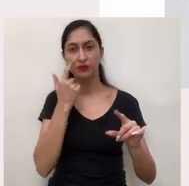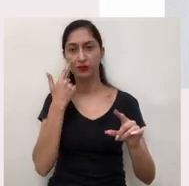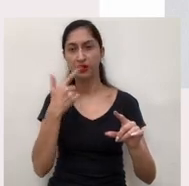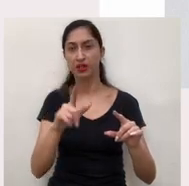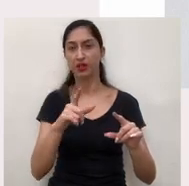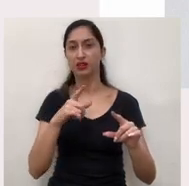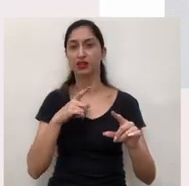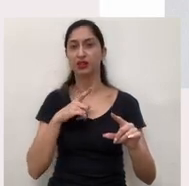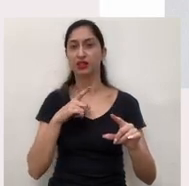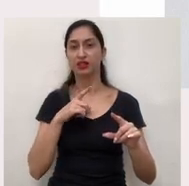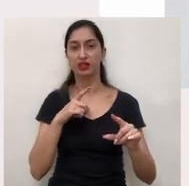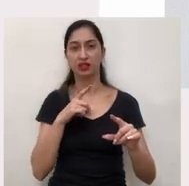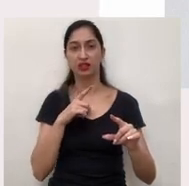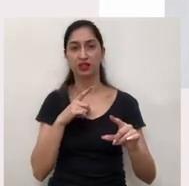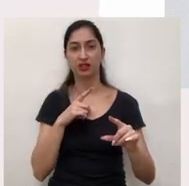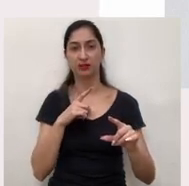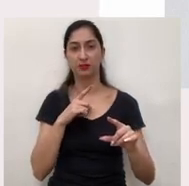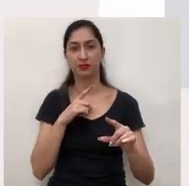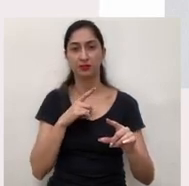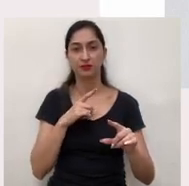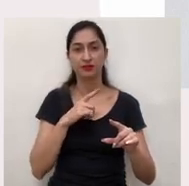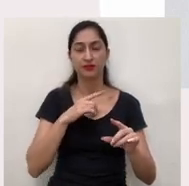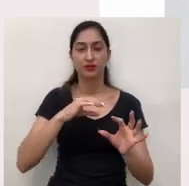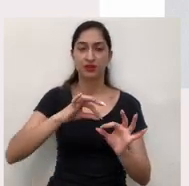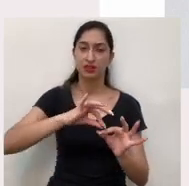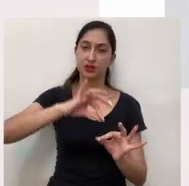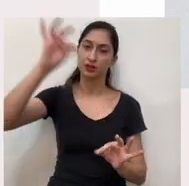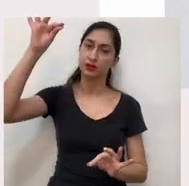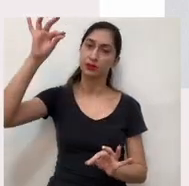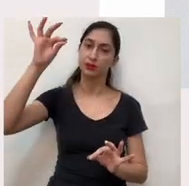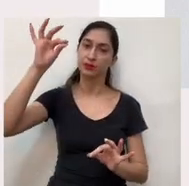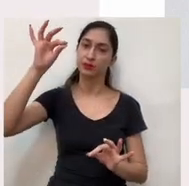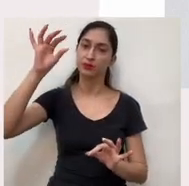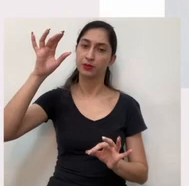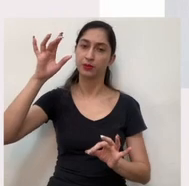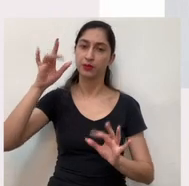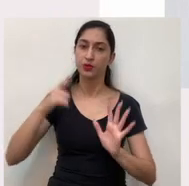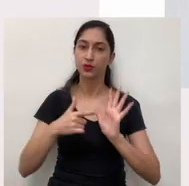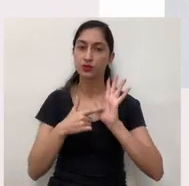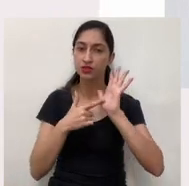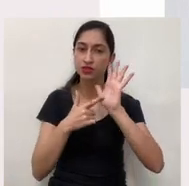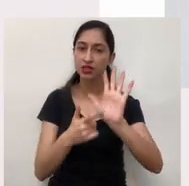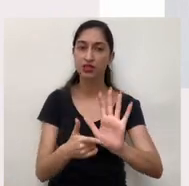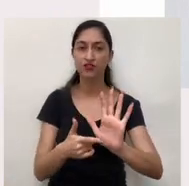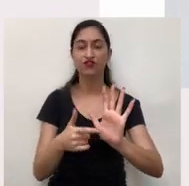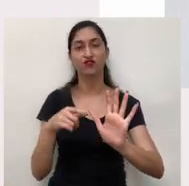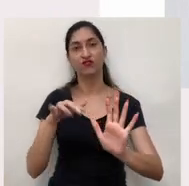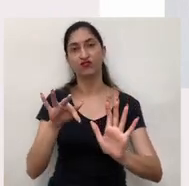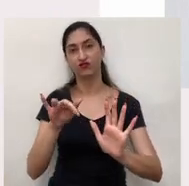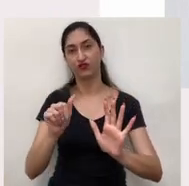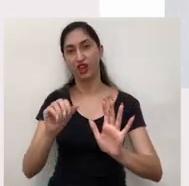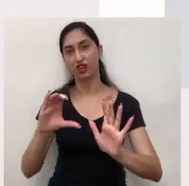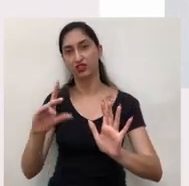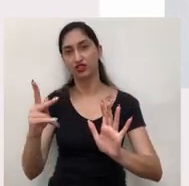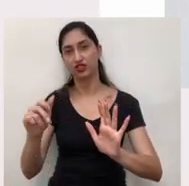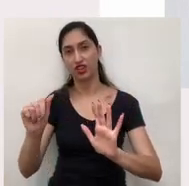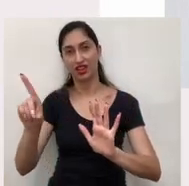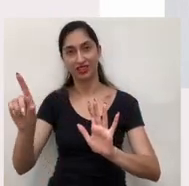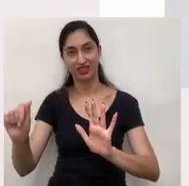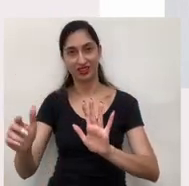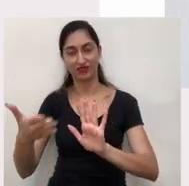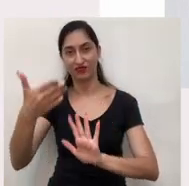mostra a fachada. Ele está bem sutil, talvez algumas telas não mostrarão, mas há uma